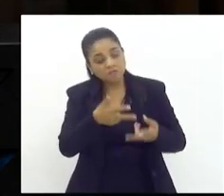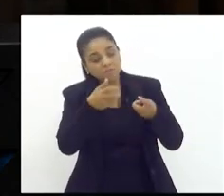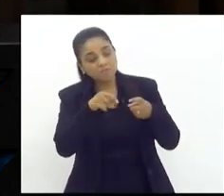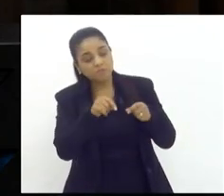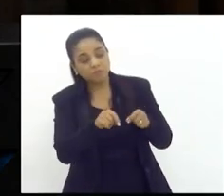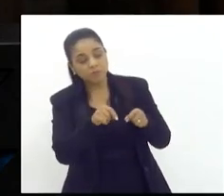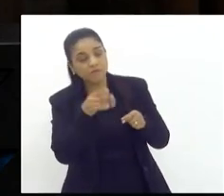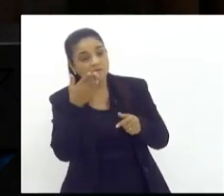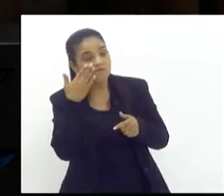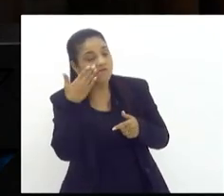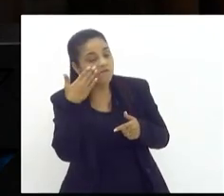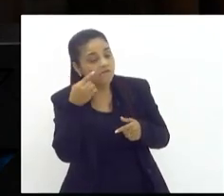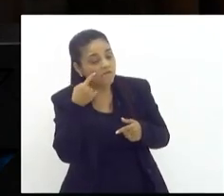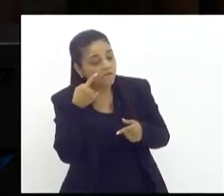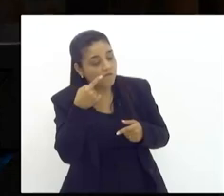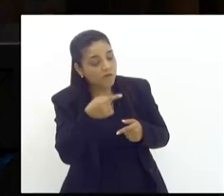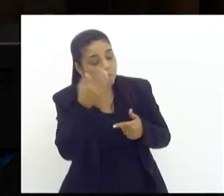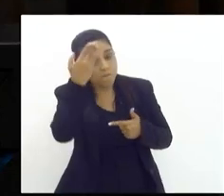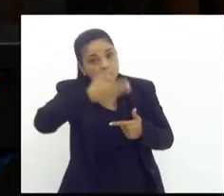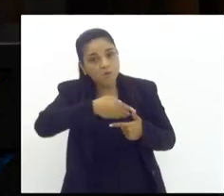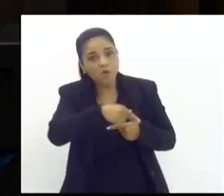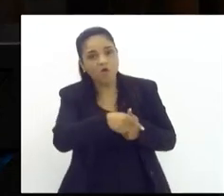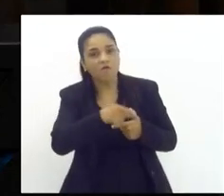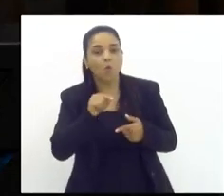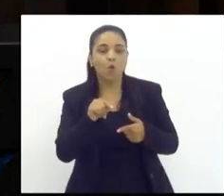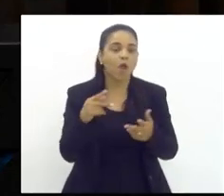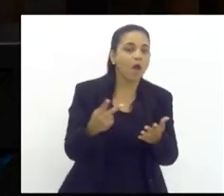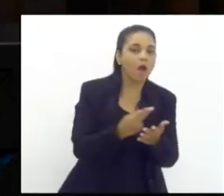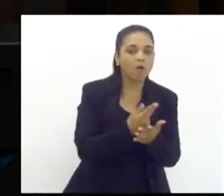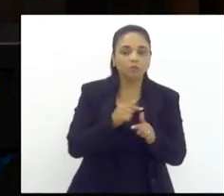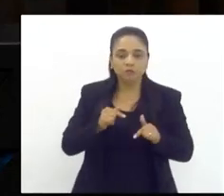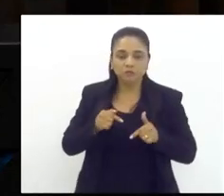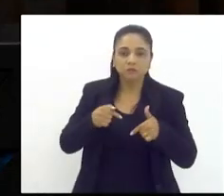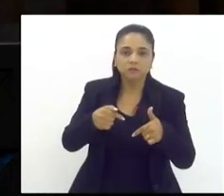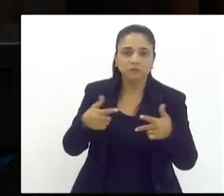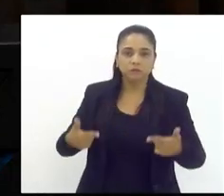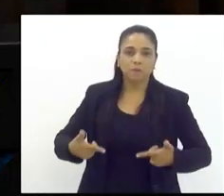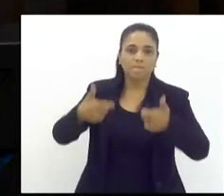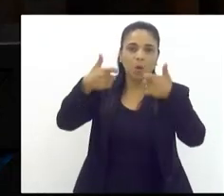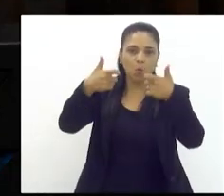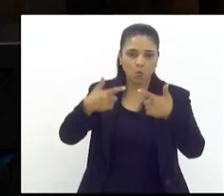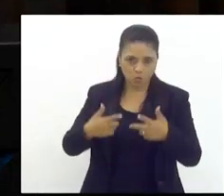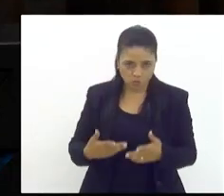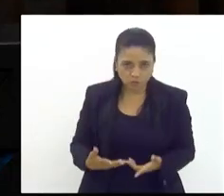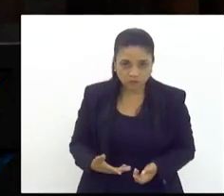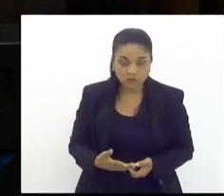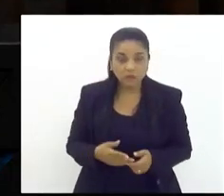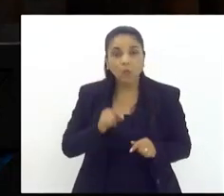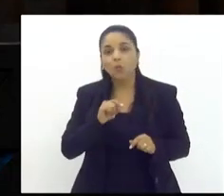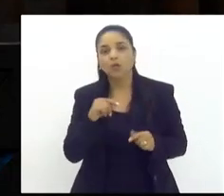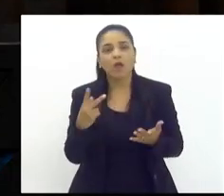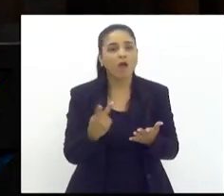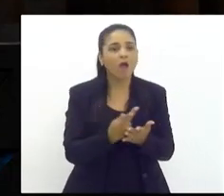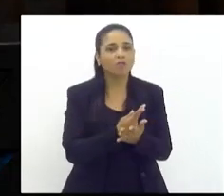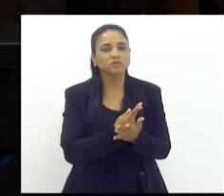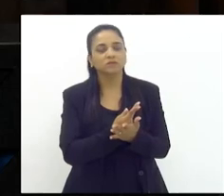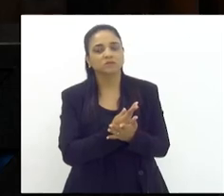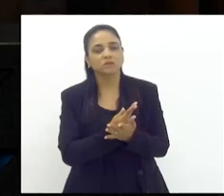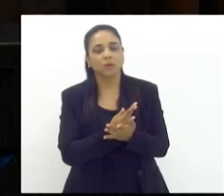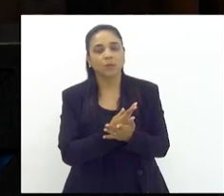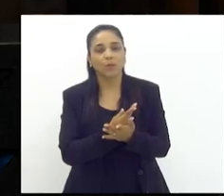que pudesse comprovar o que de fato ocorreram nessas ações o que de fato ocorreram nessas situações